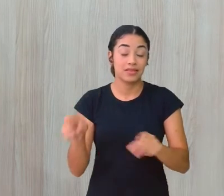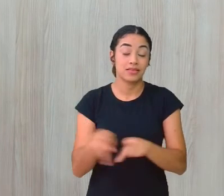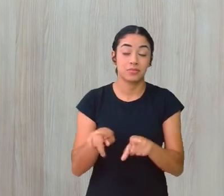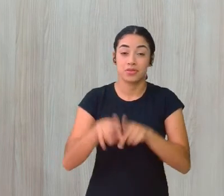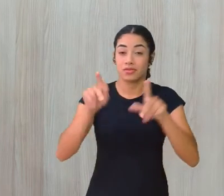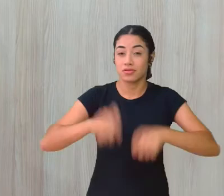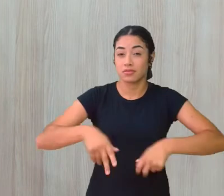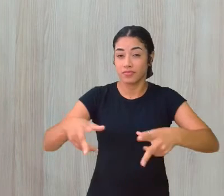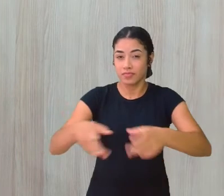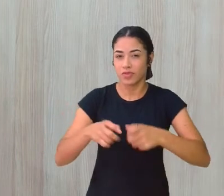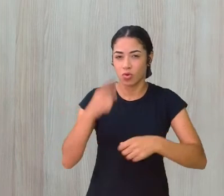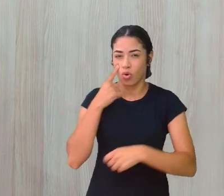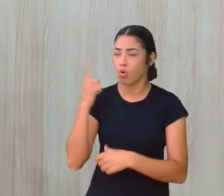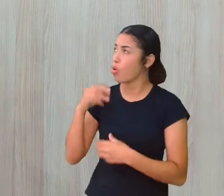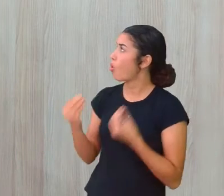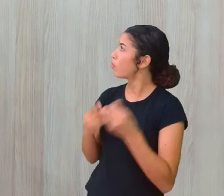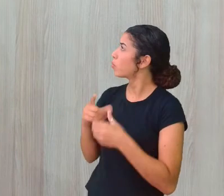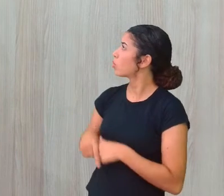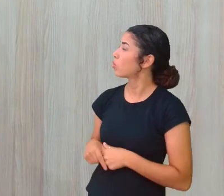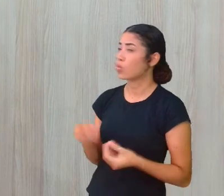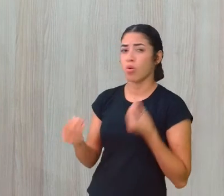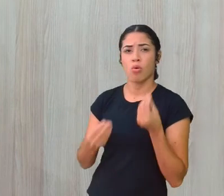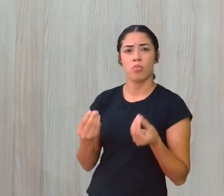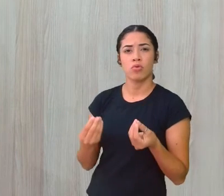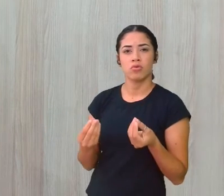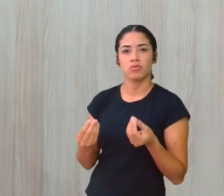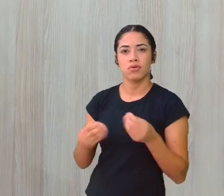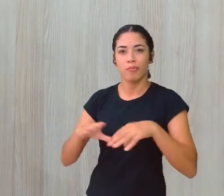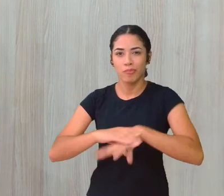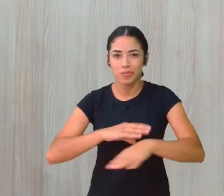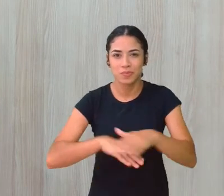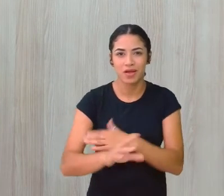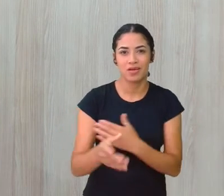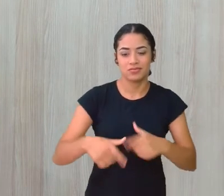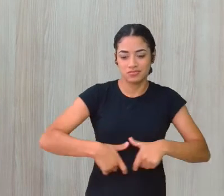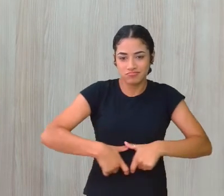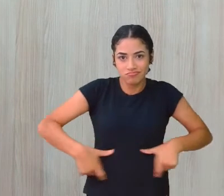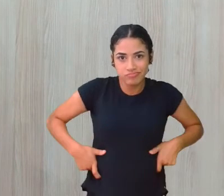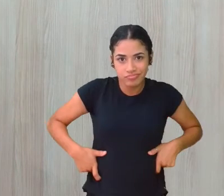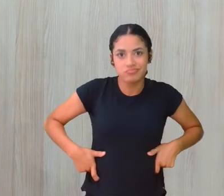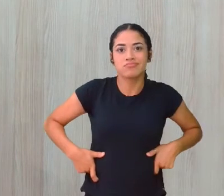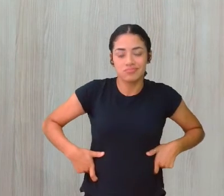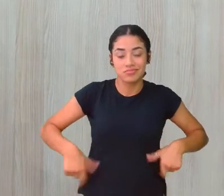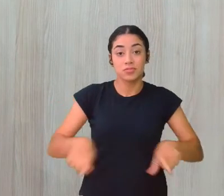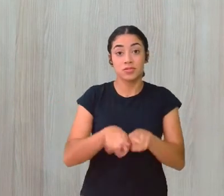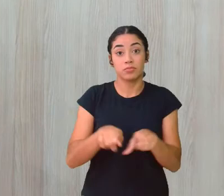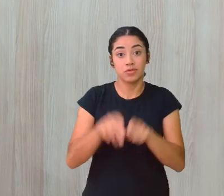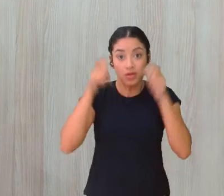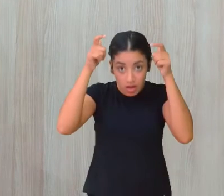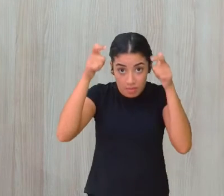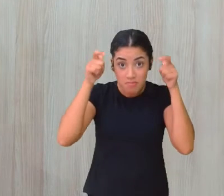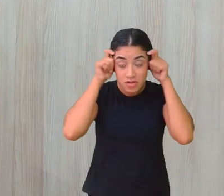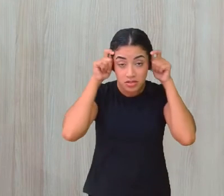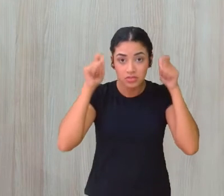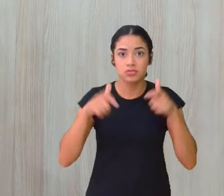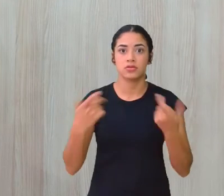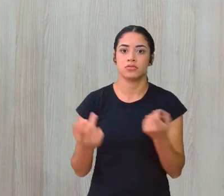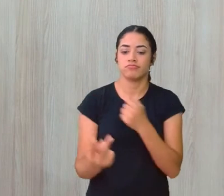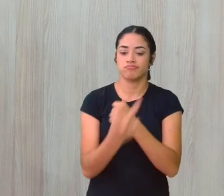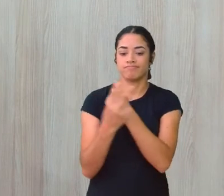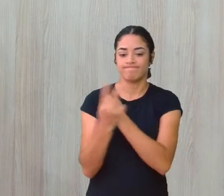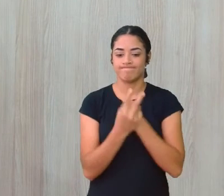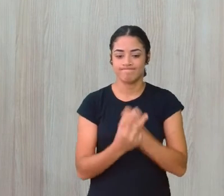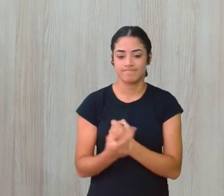ele está com capacete, ele está com botas, está com cinto de segurança. Tudo isso representa equipamento de